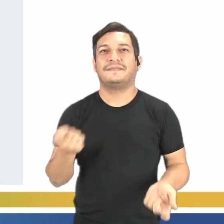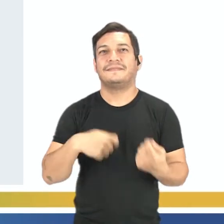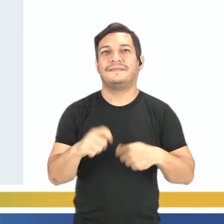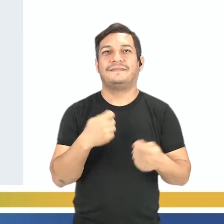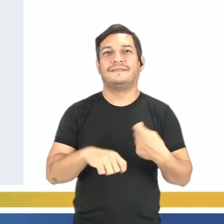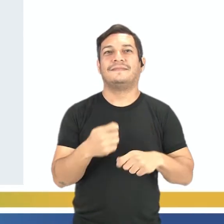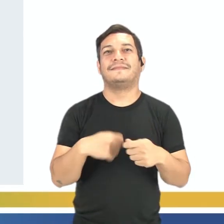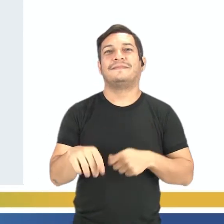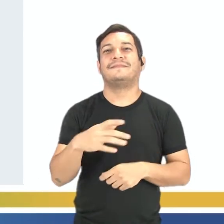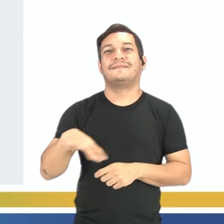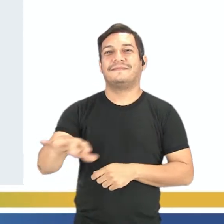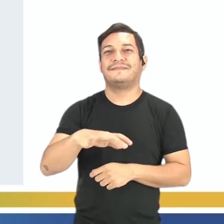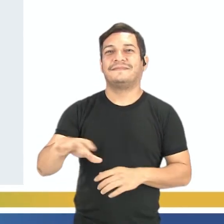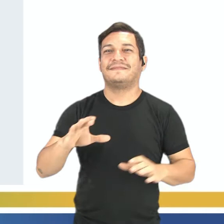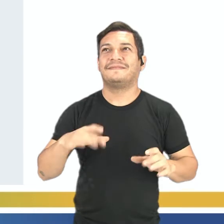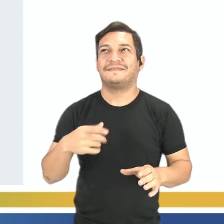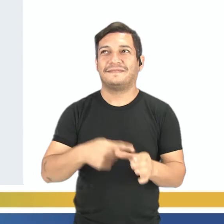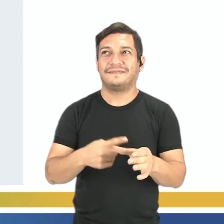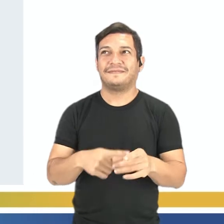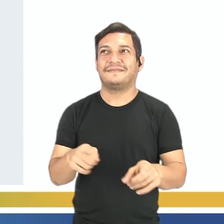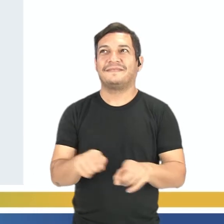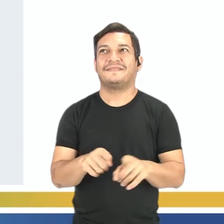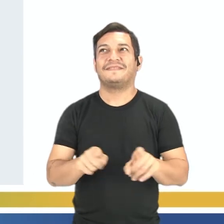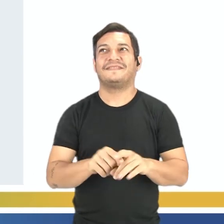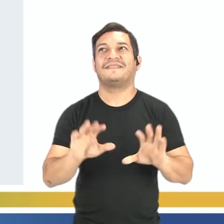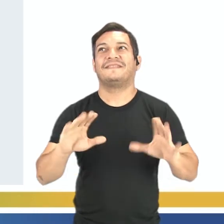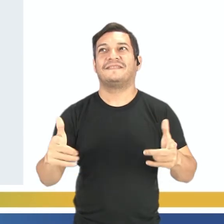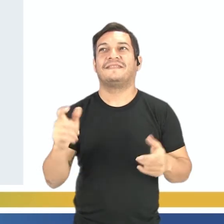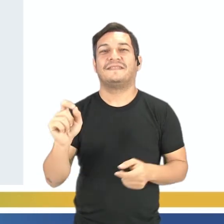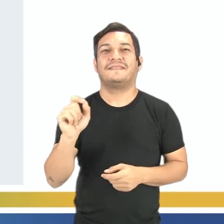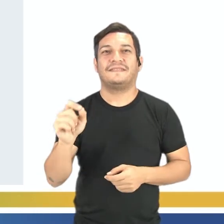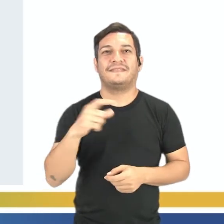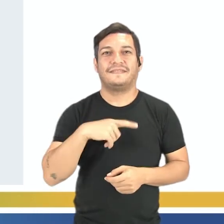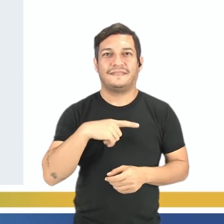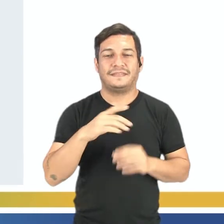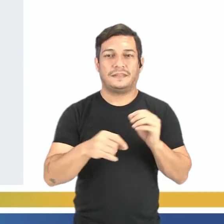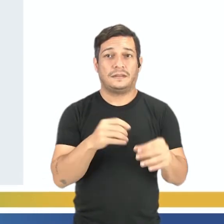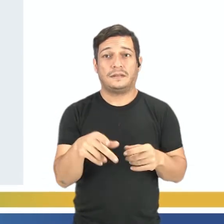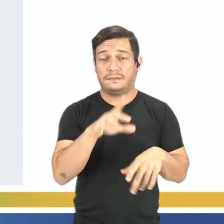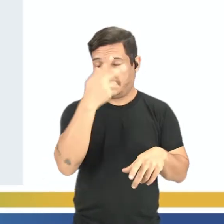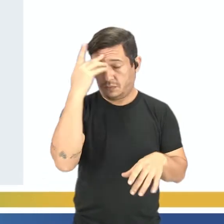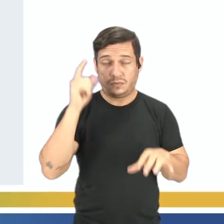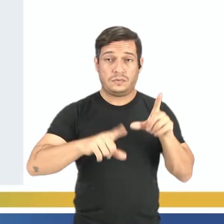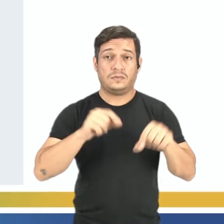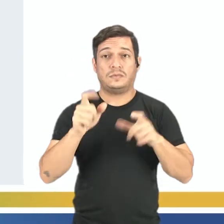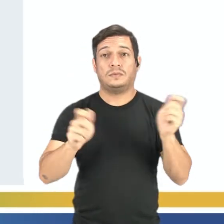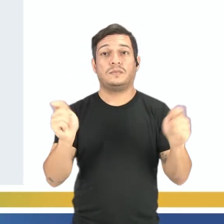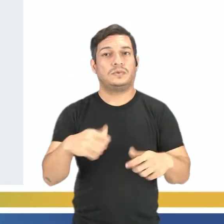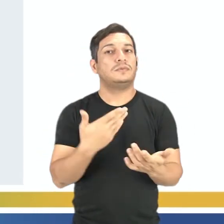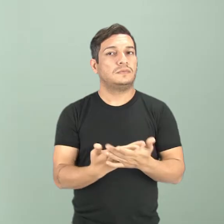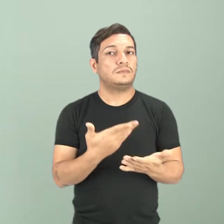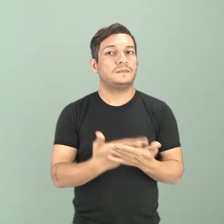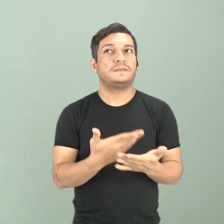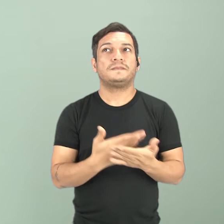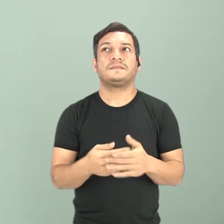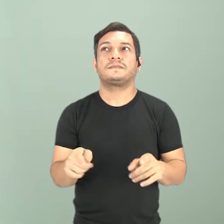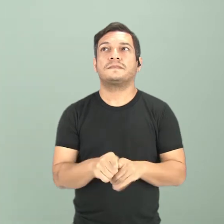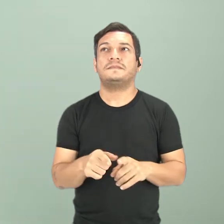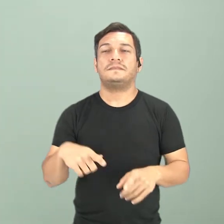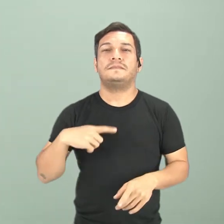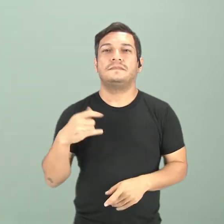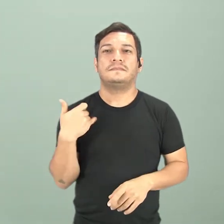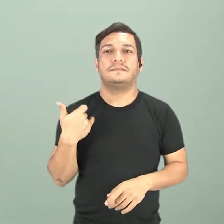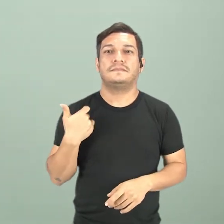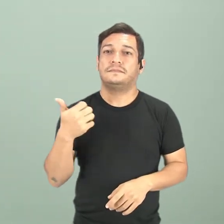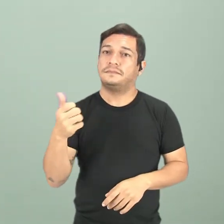cidade. Claro que no caso da polis, aqueles membros escolhidos, aquele que podia estudar, aquele que tinha 18 anos, que era filho de